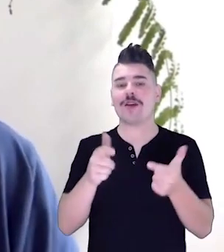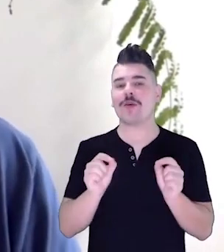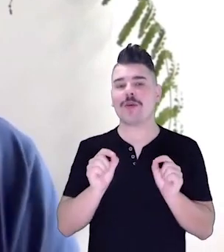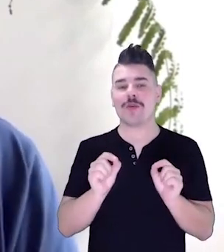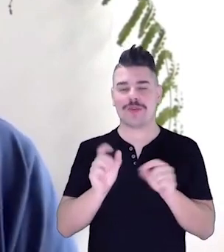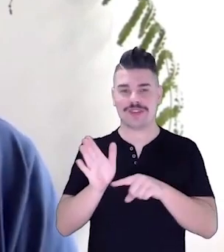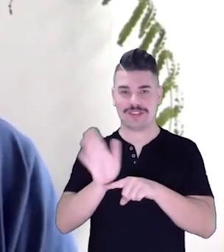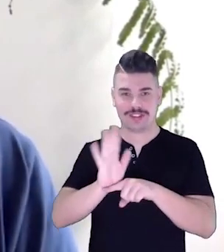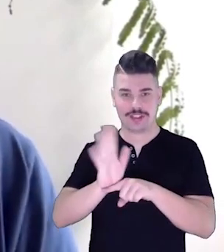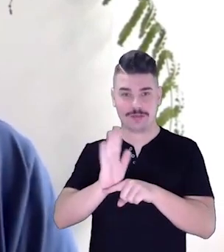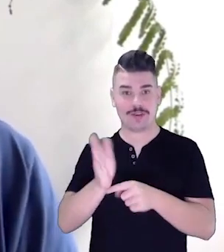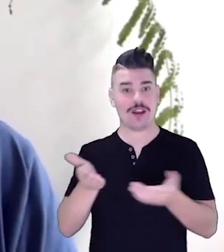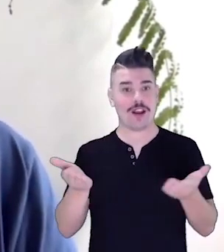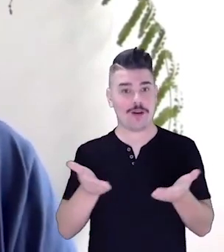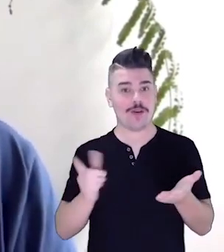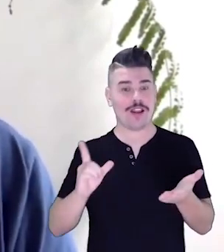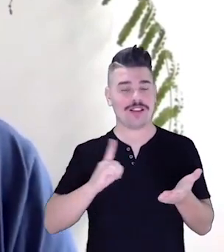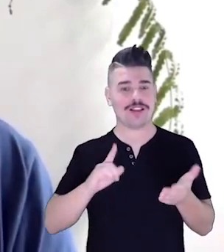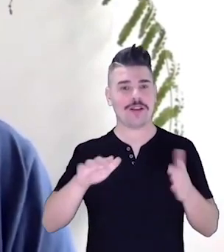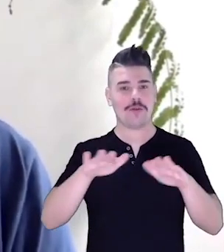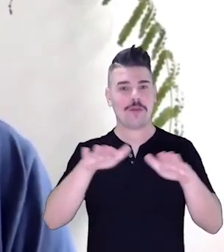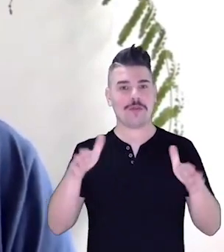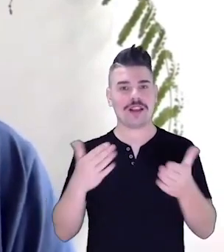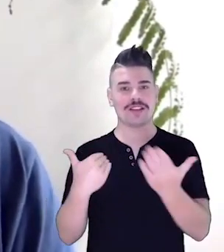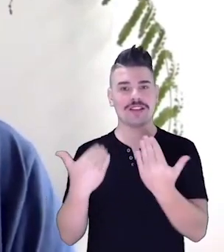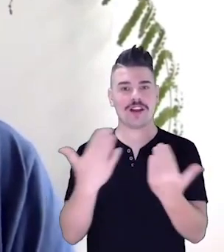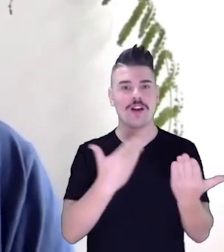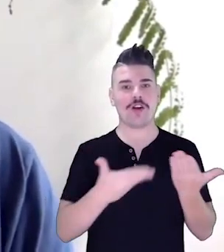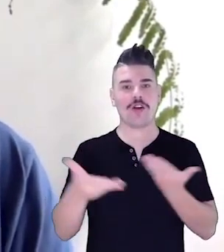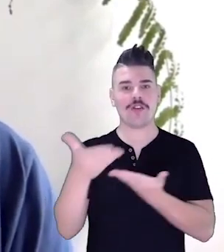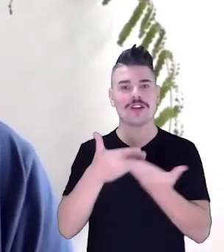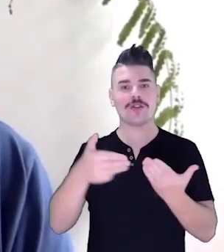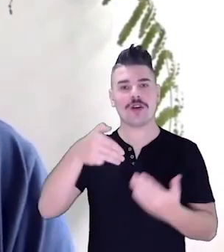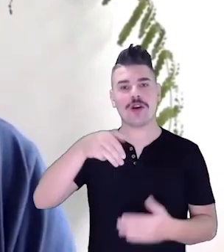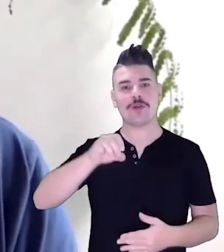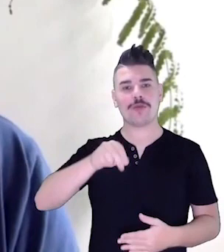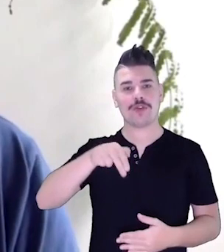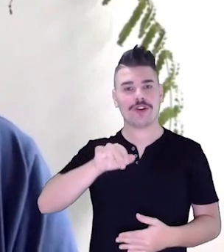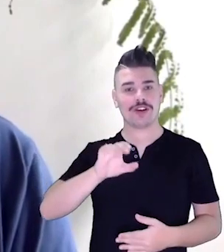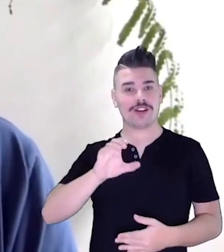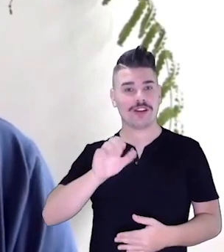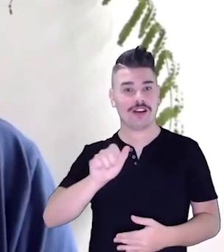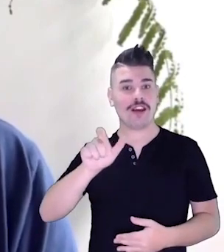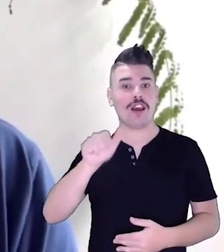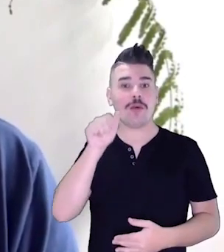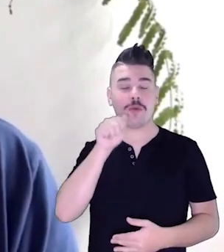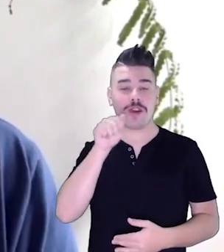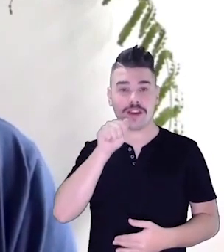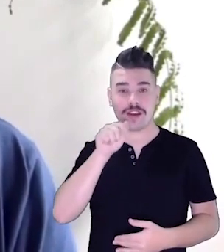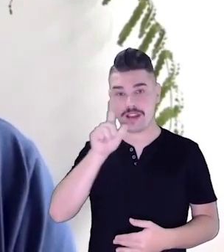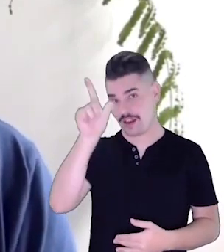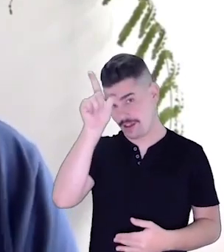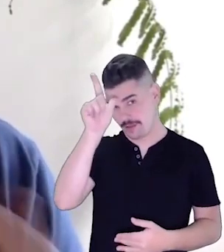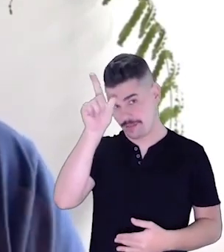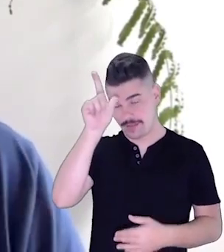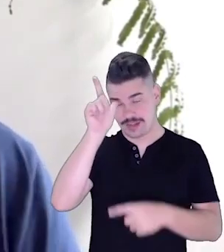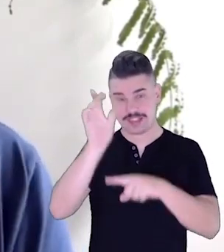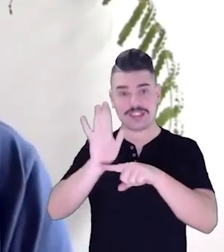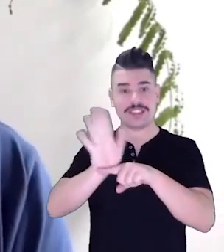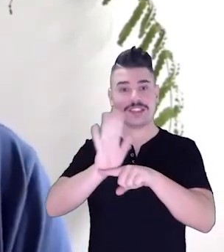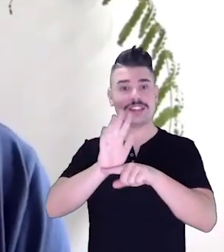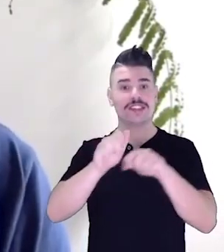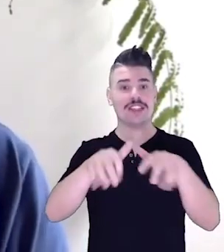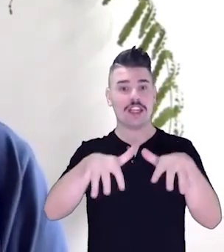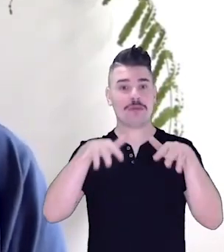cinema. E a gente está aqui com uma masterclass muito especial, da Mônica Troitt, uma